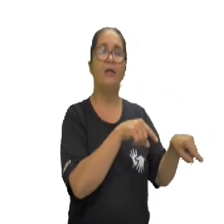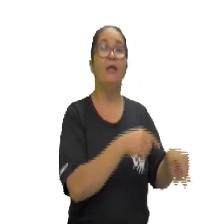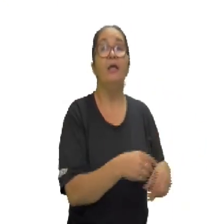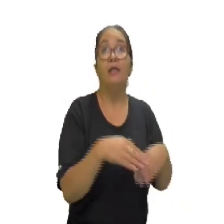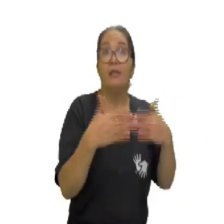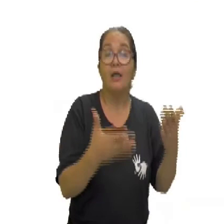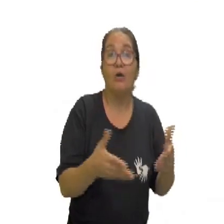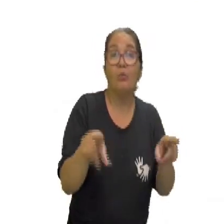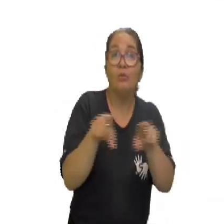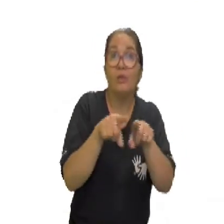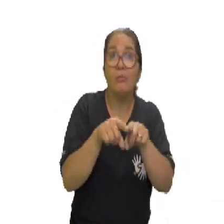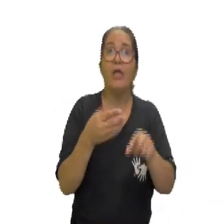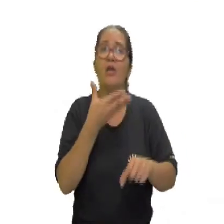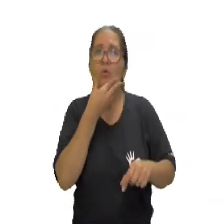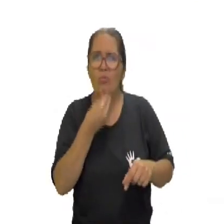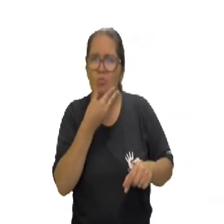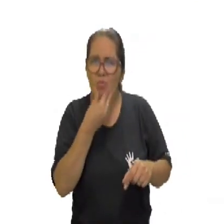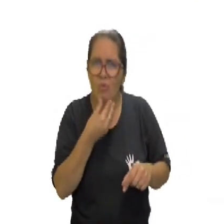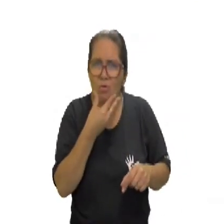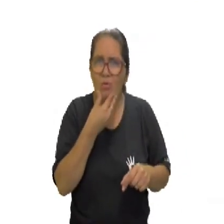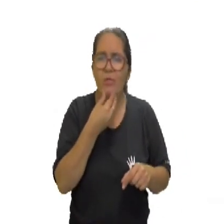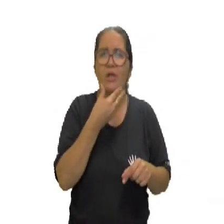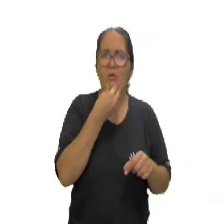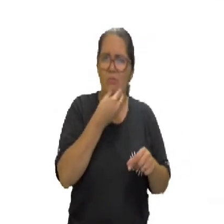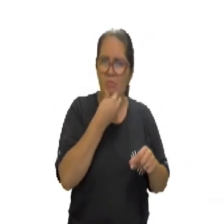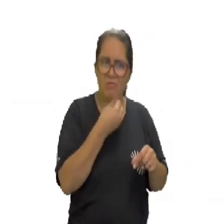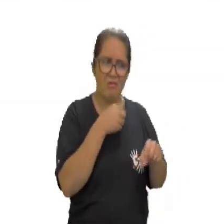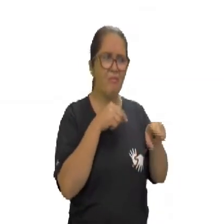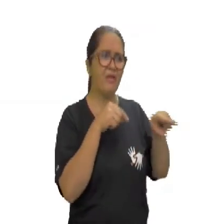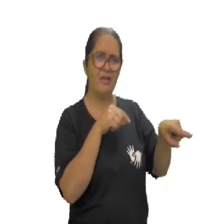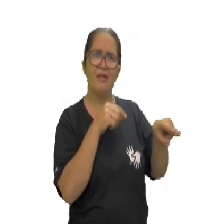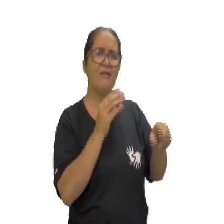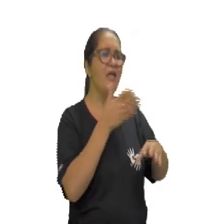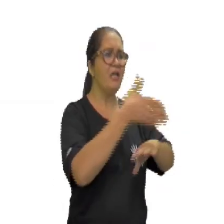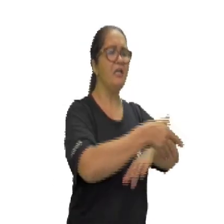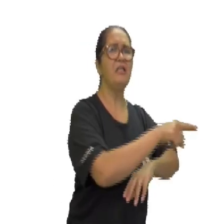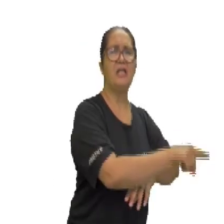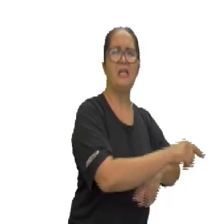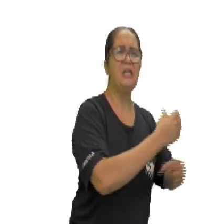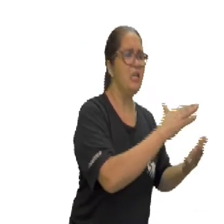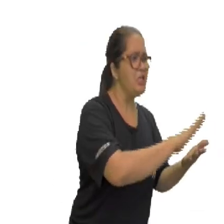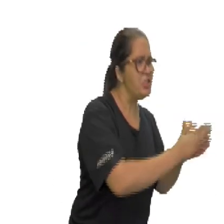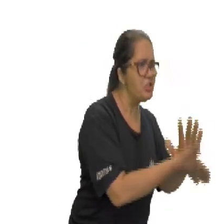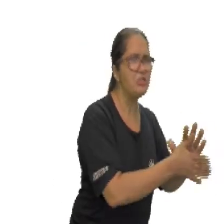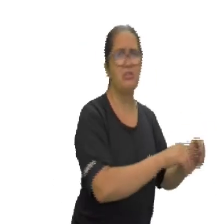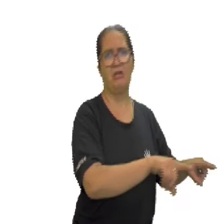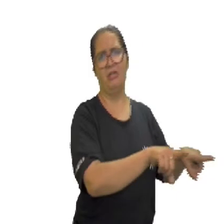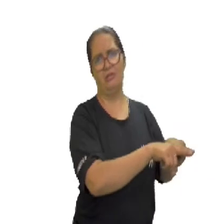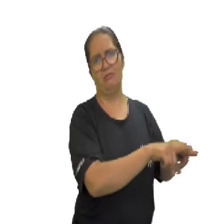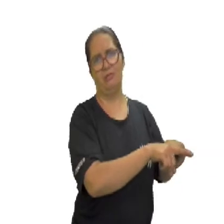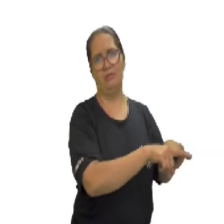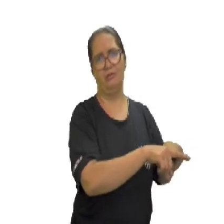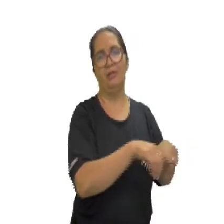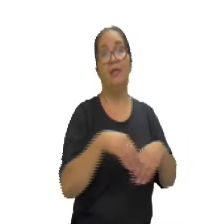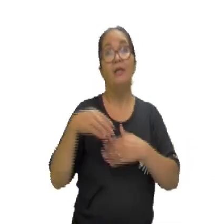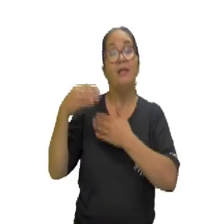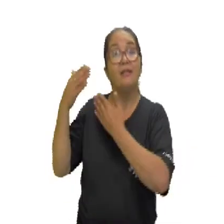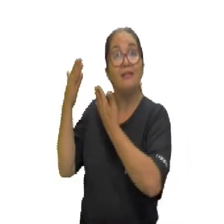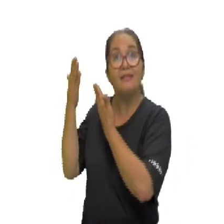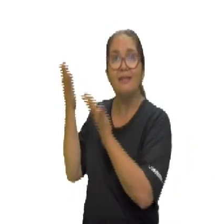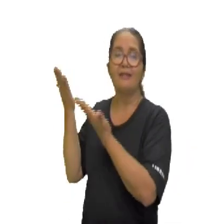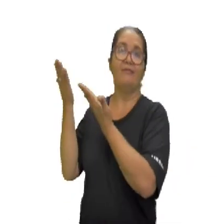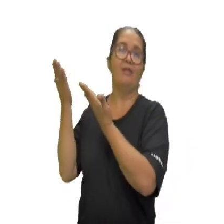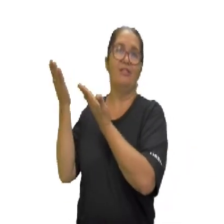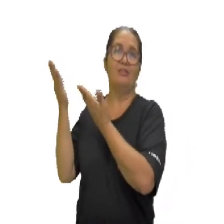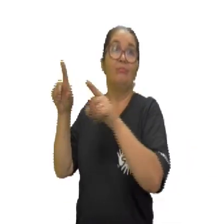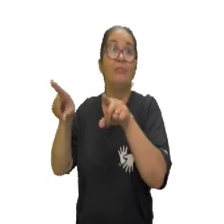né? E aí, a fauna do manguezal, é o que eu acabei de falar. A fauna são os animais que a gente